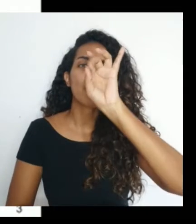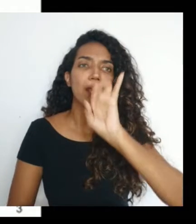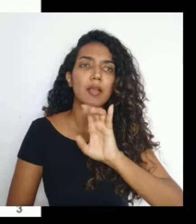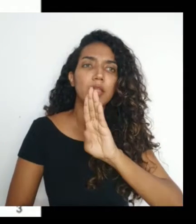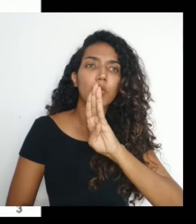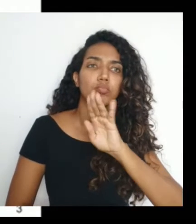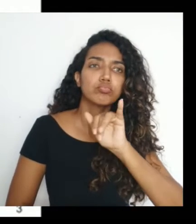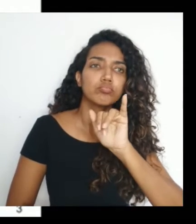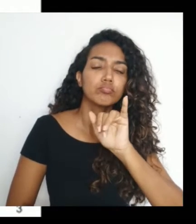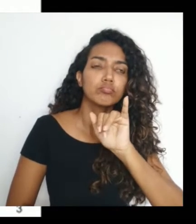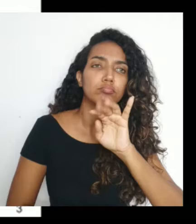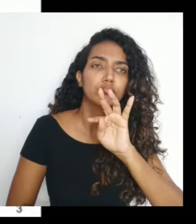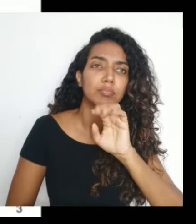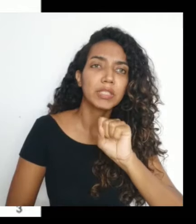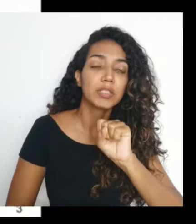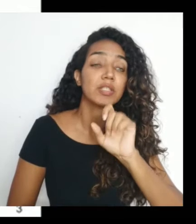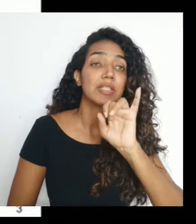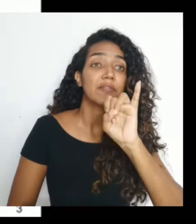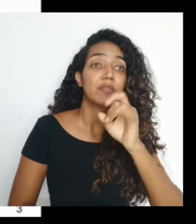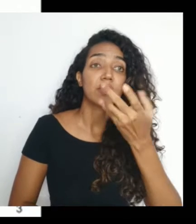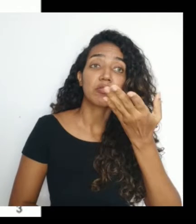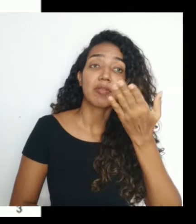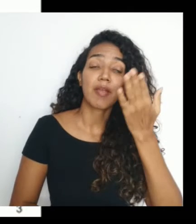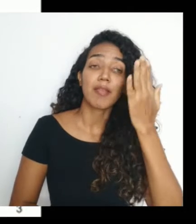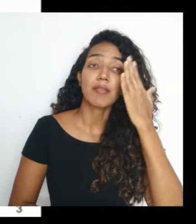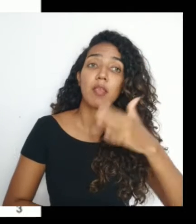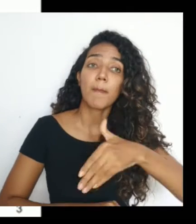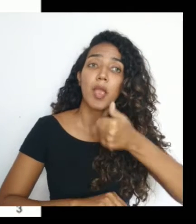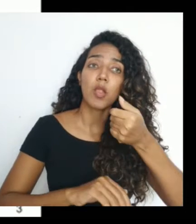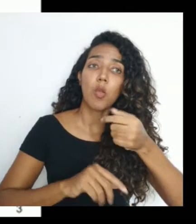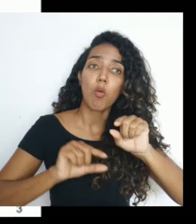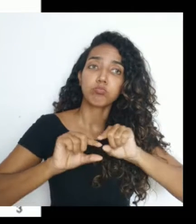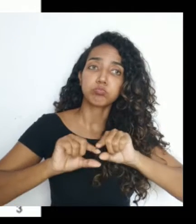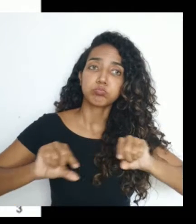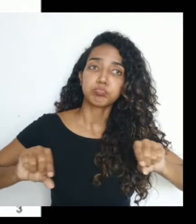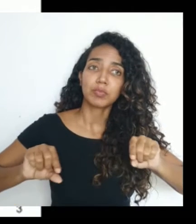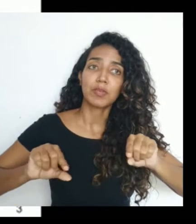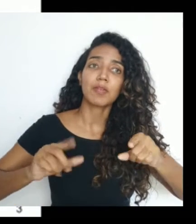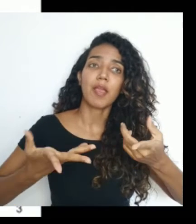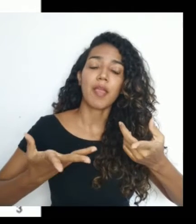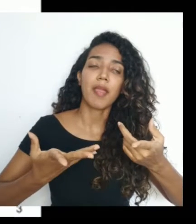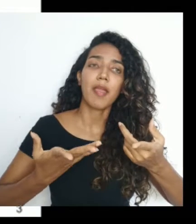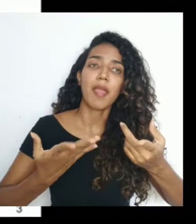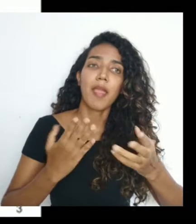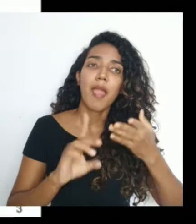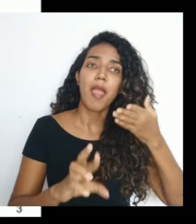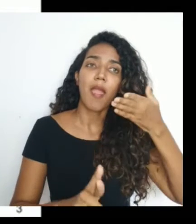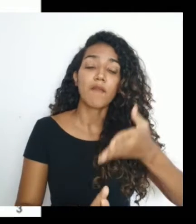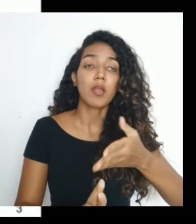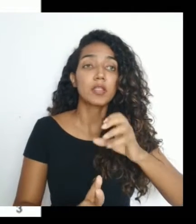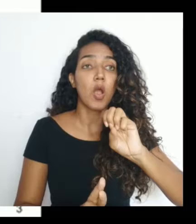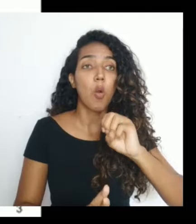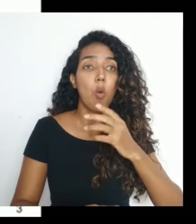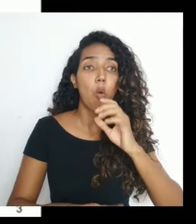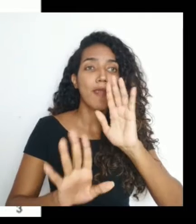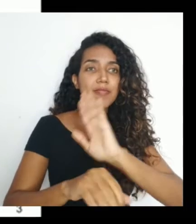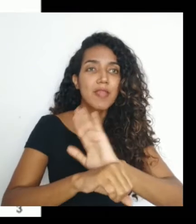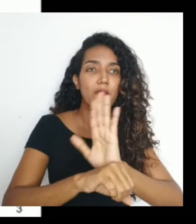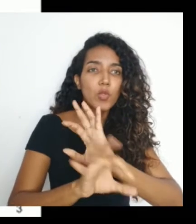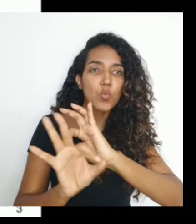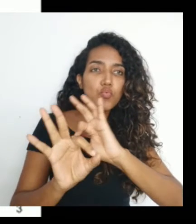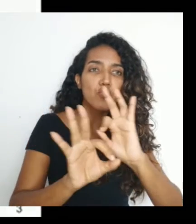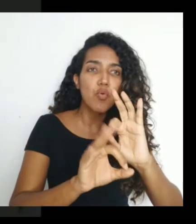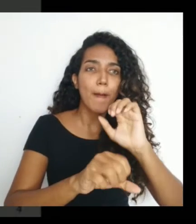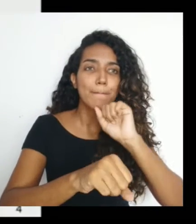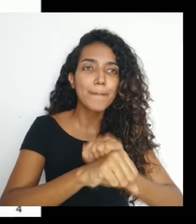uma vez, entrem nessa referência aqui da Oracle, ou deem um pause nesse vídeo para lembrar quais são os valores máximos